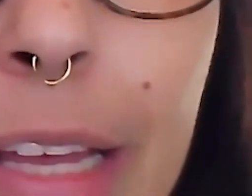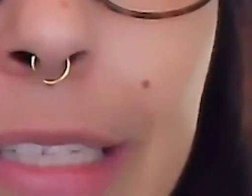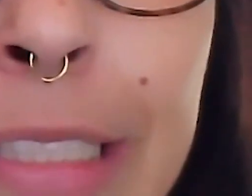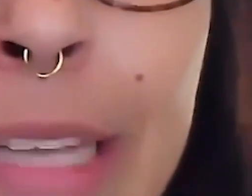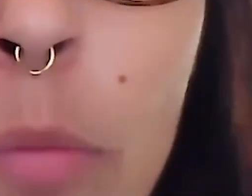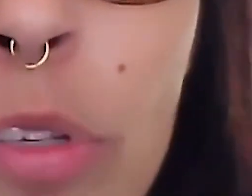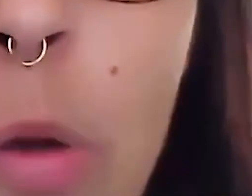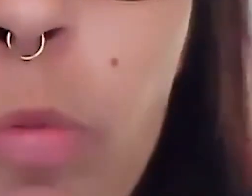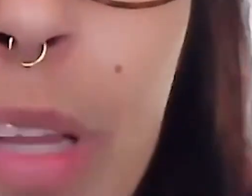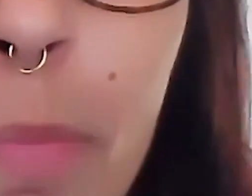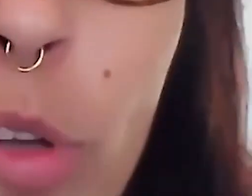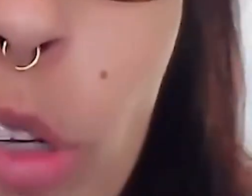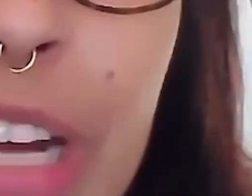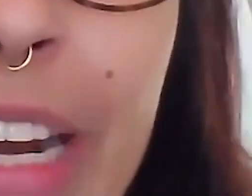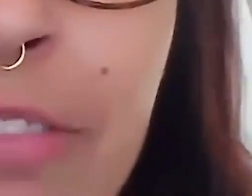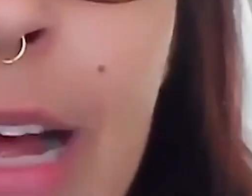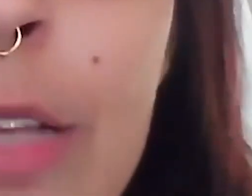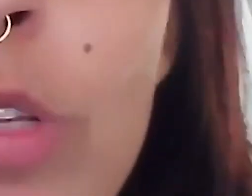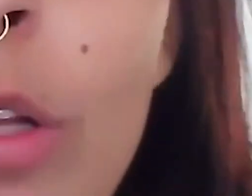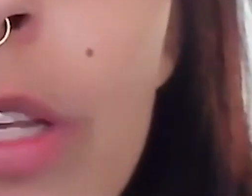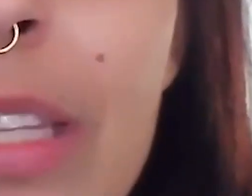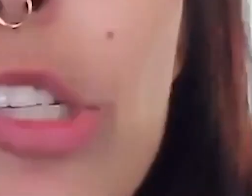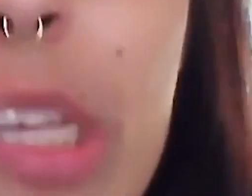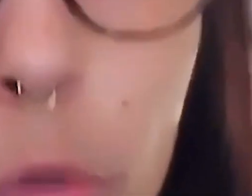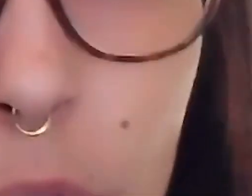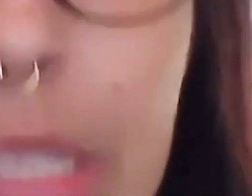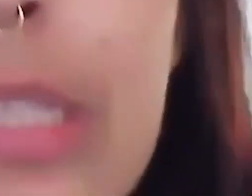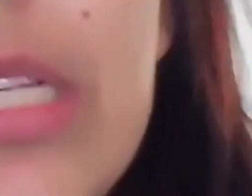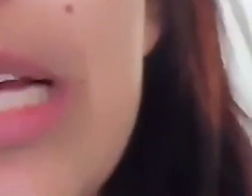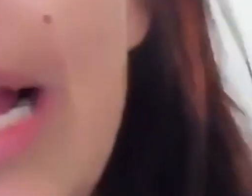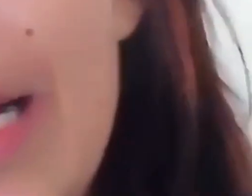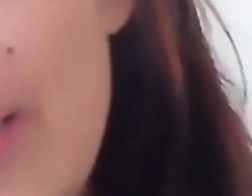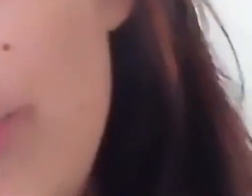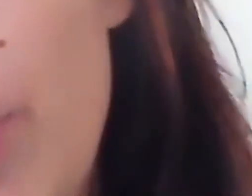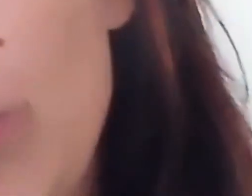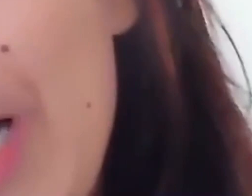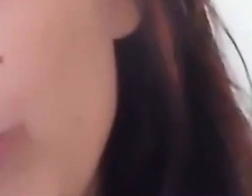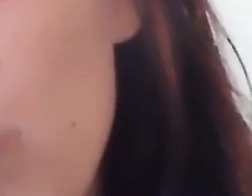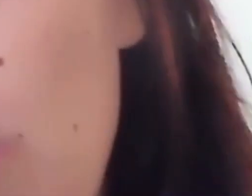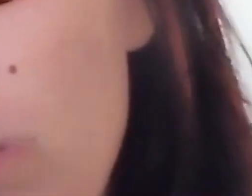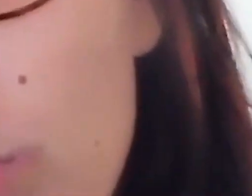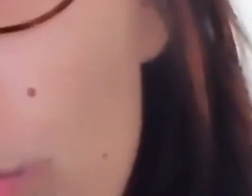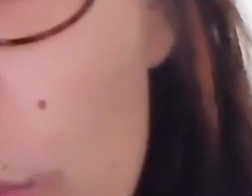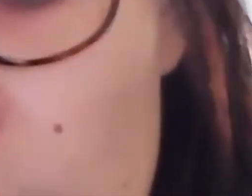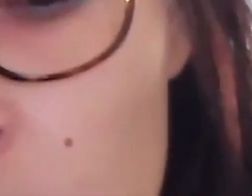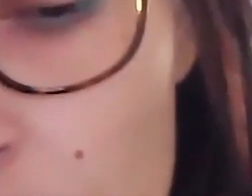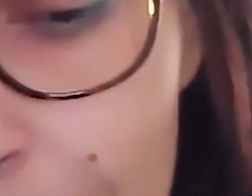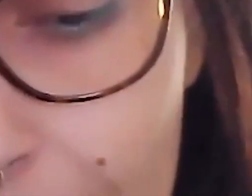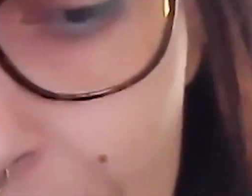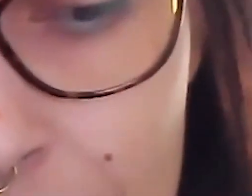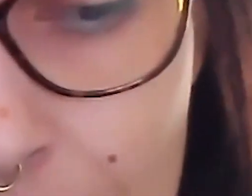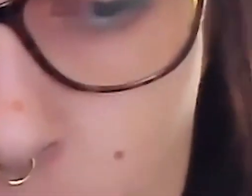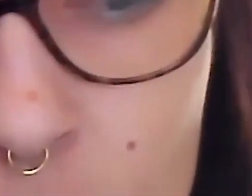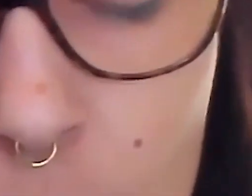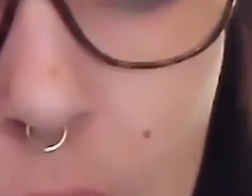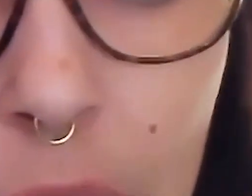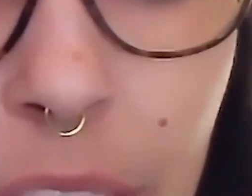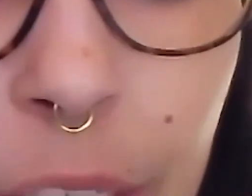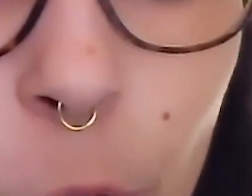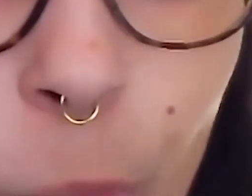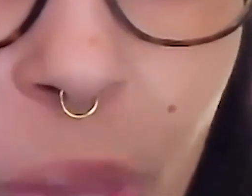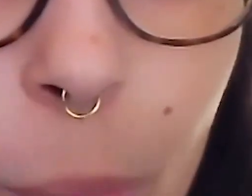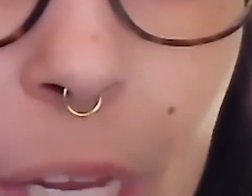mas temos alguns episódios já gravados e nós sentimos, sim, essa dificuldade com alguns dos nossos